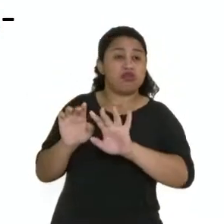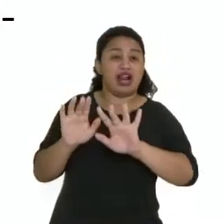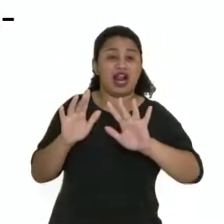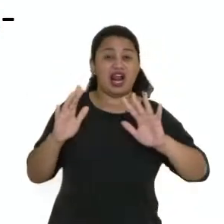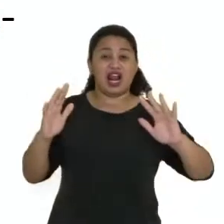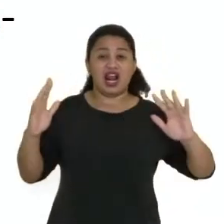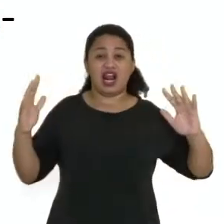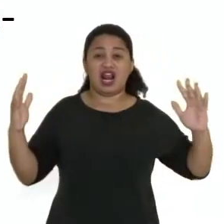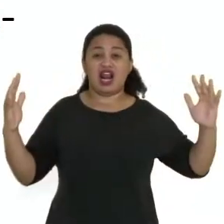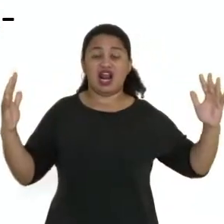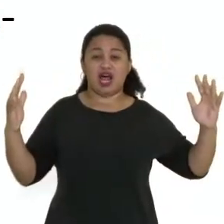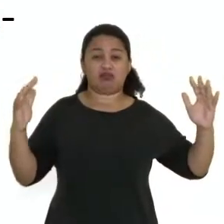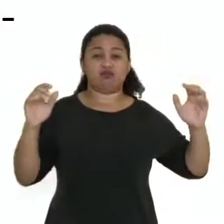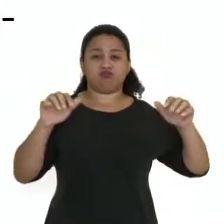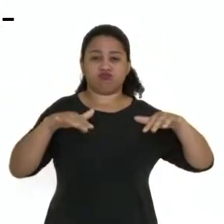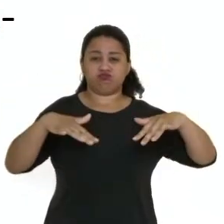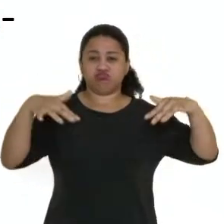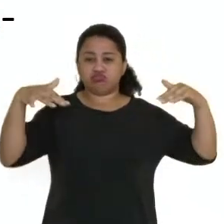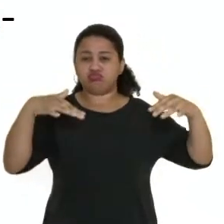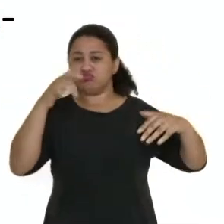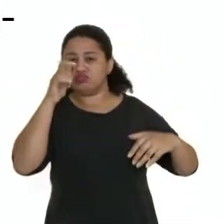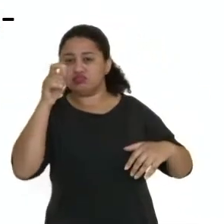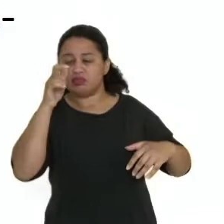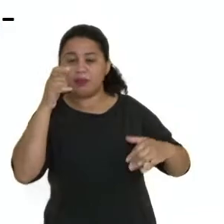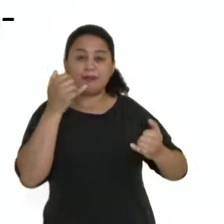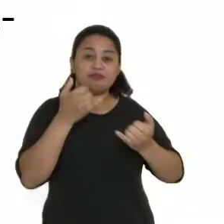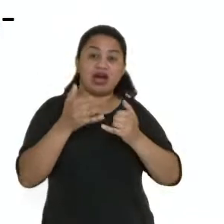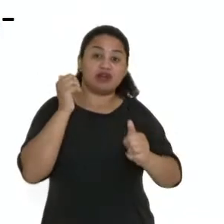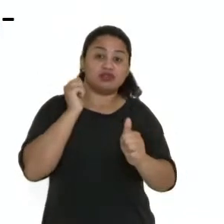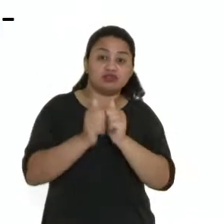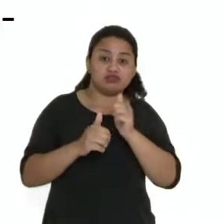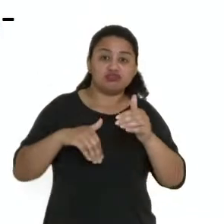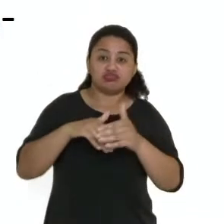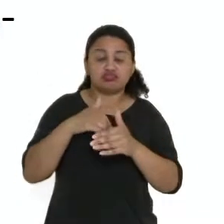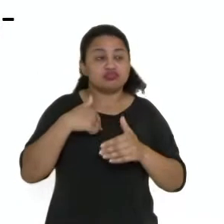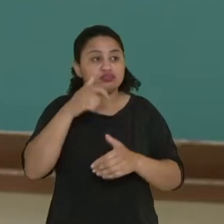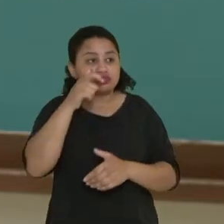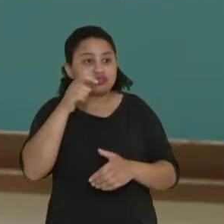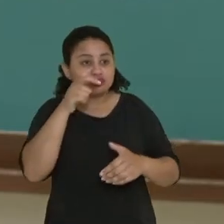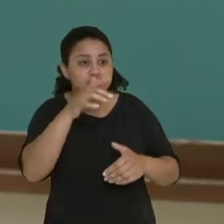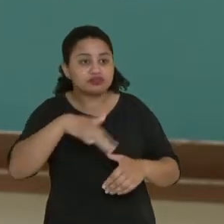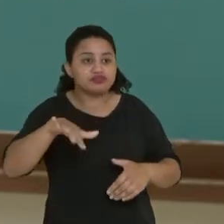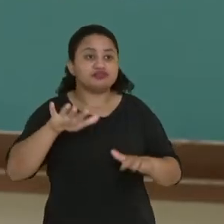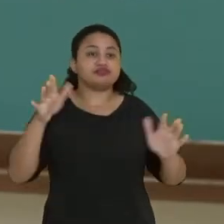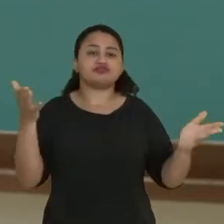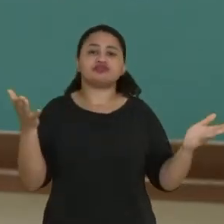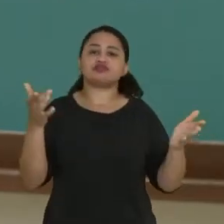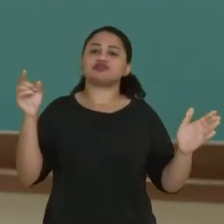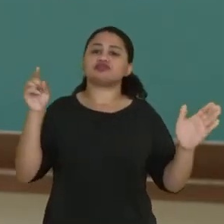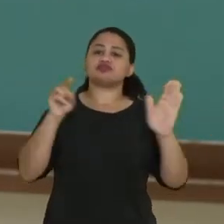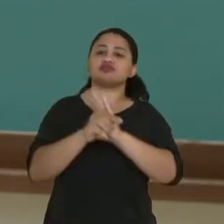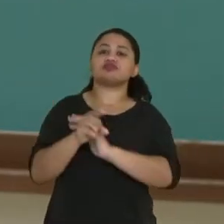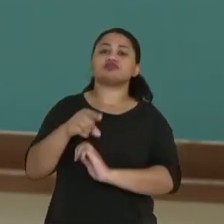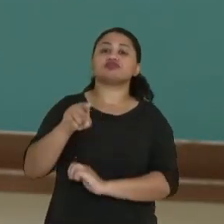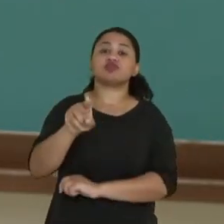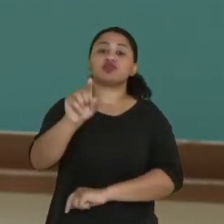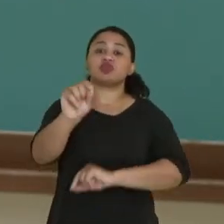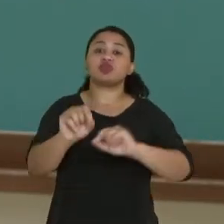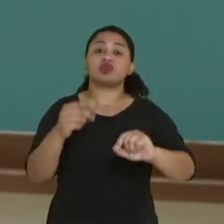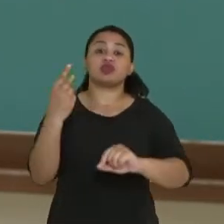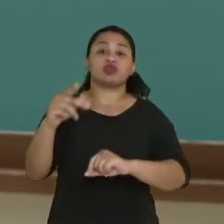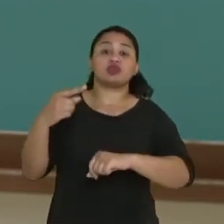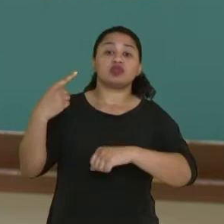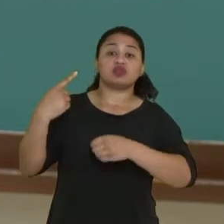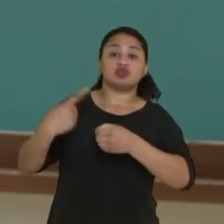ali, Lotados ali, as arenas ali. Tranquilo? Agora eu quero perguntar para você, se na sua cidade, no